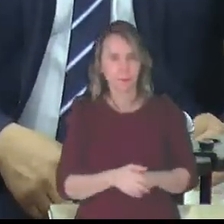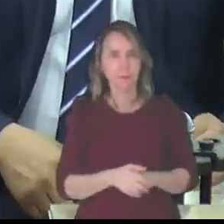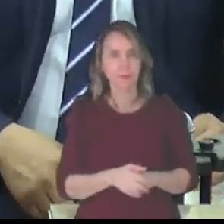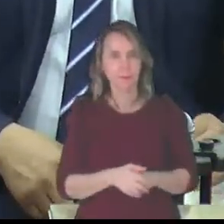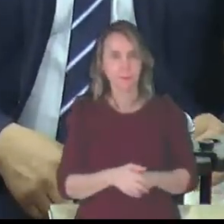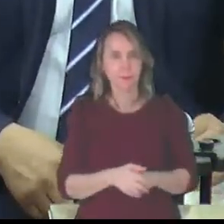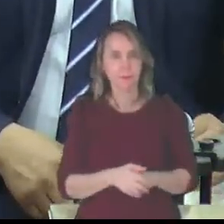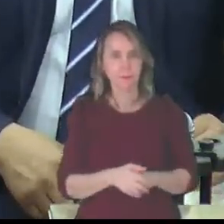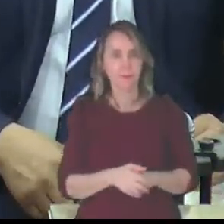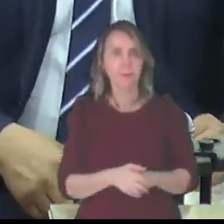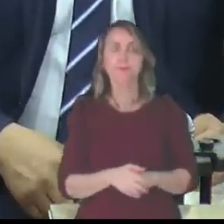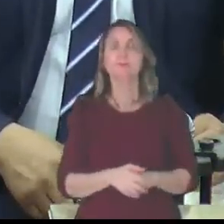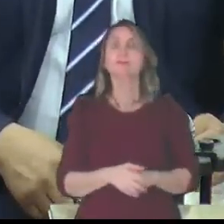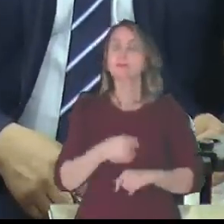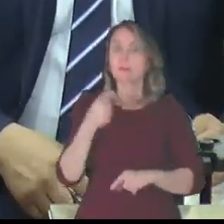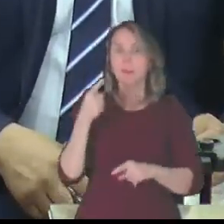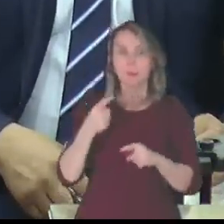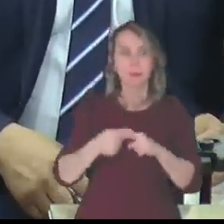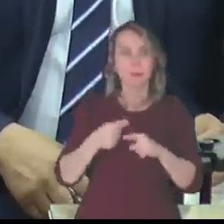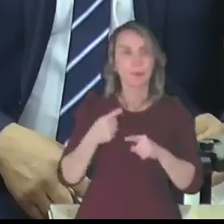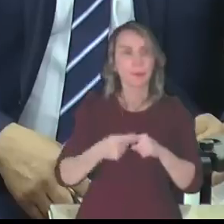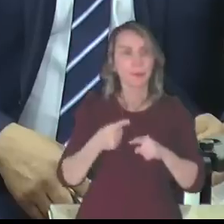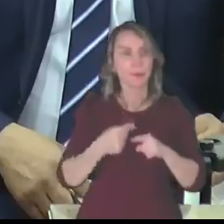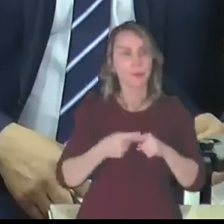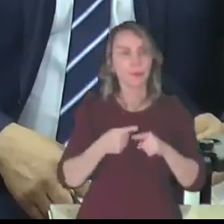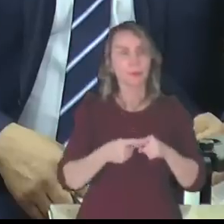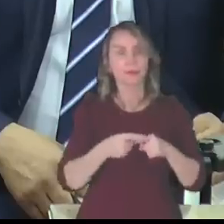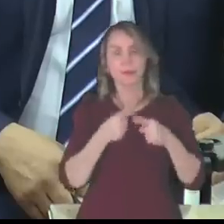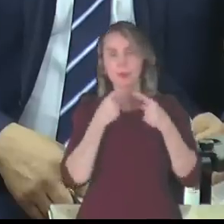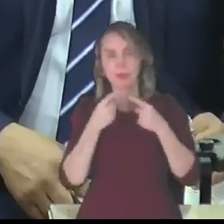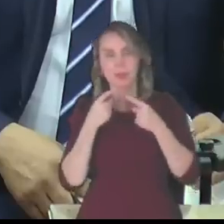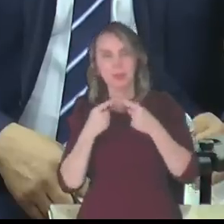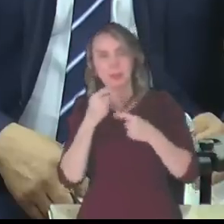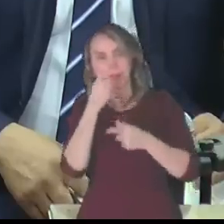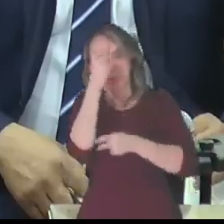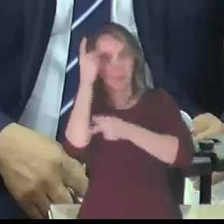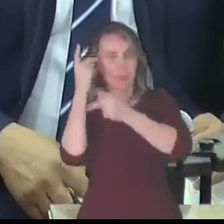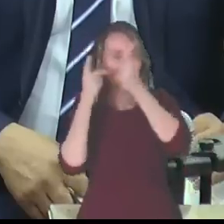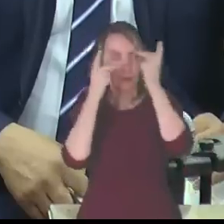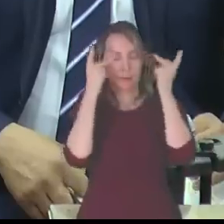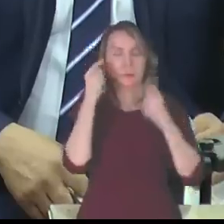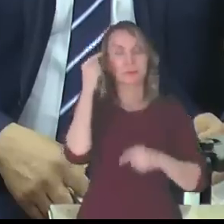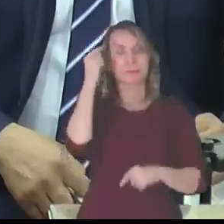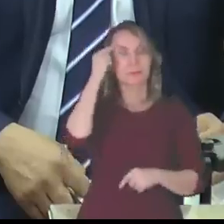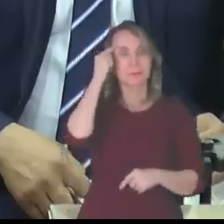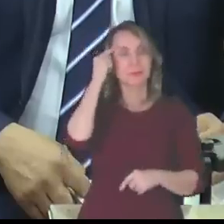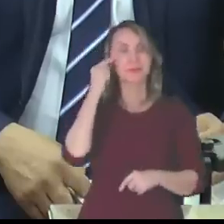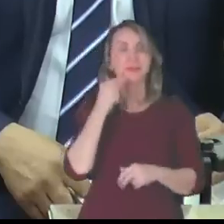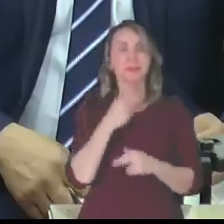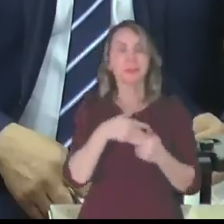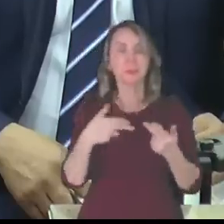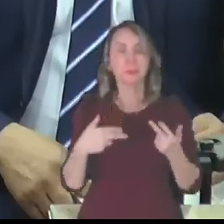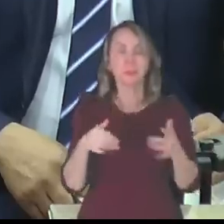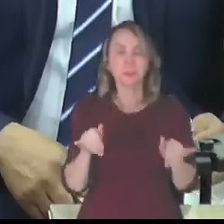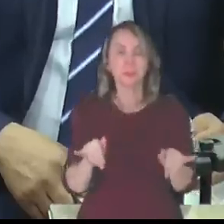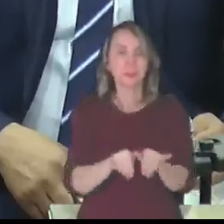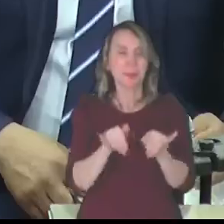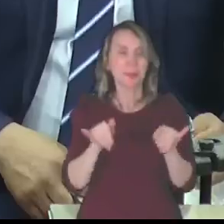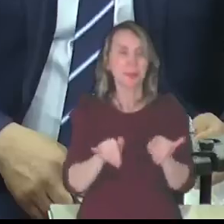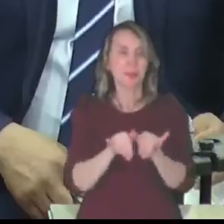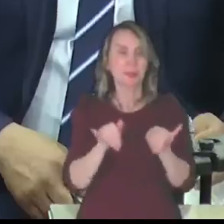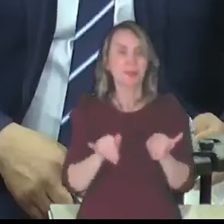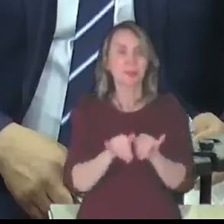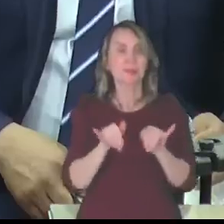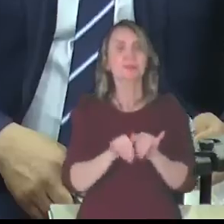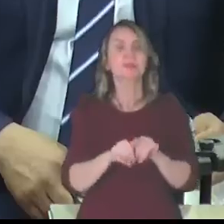de Davi teu servo porque bramaram a gente e os povos pensaram coisas vãs levantam-se Os Reis Da Terra